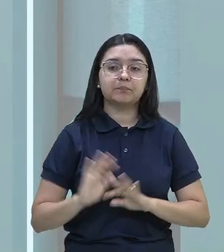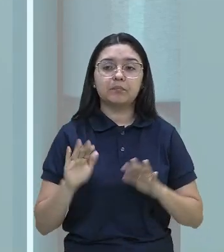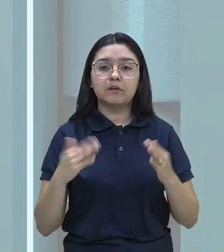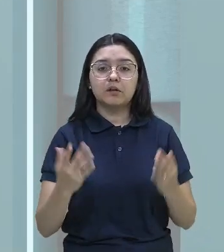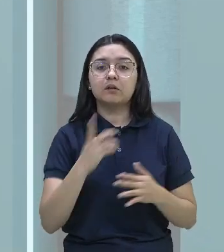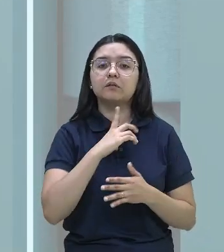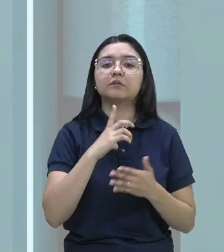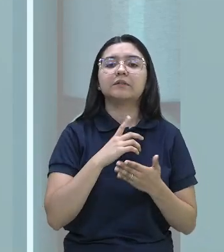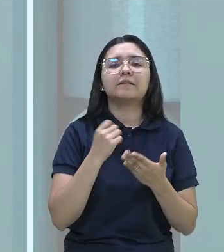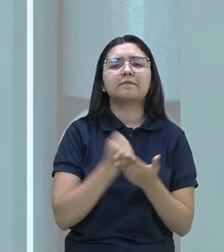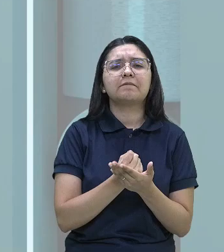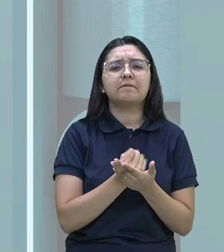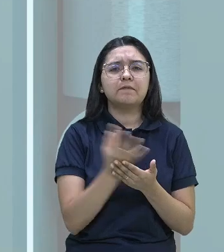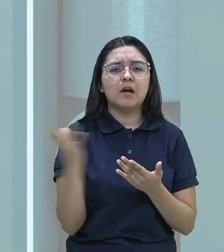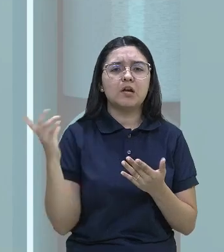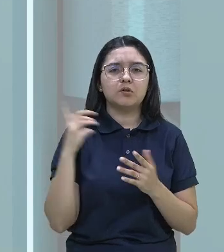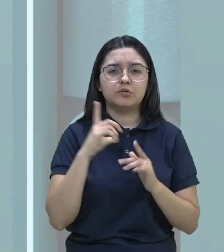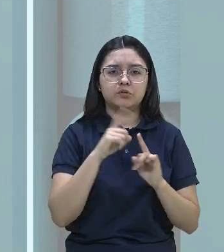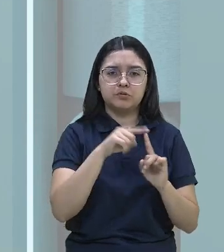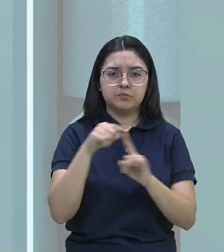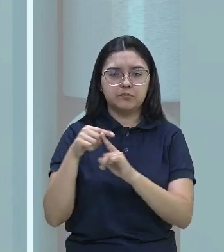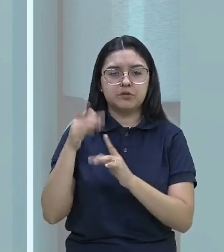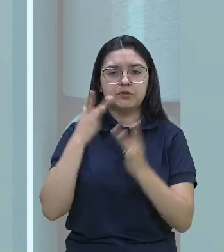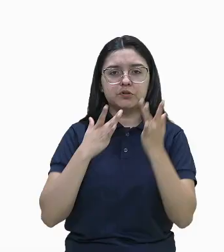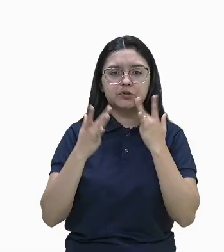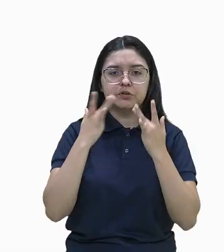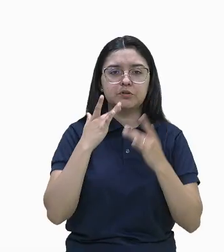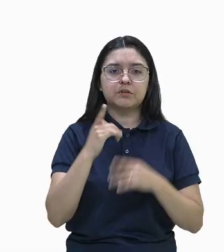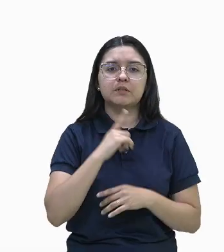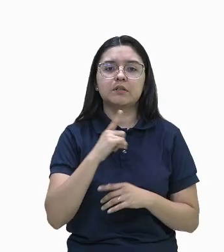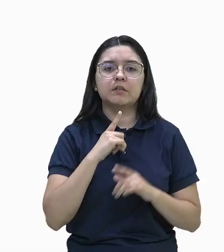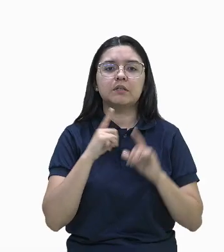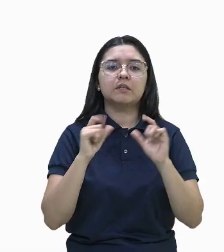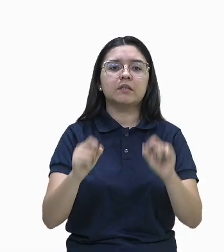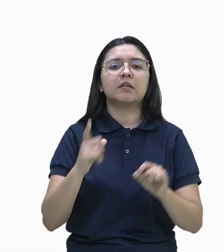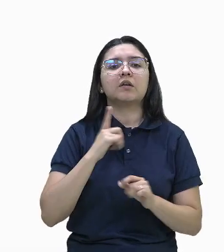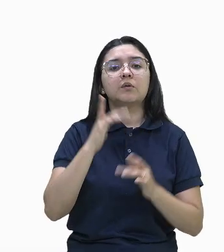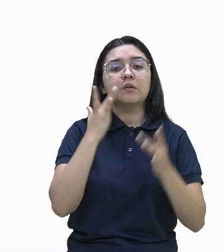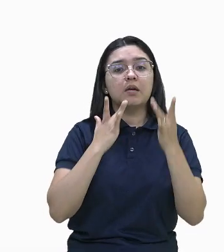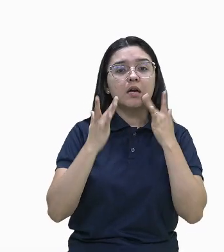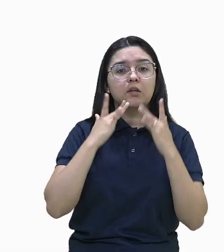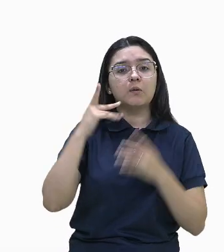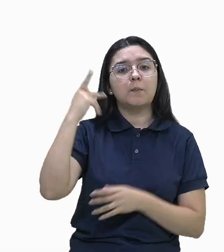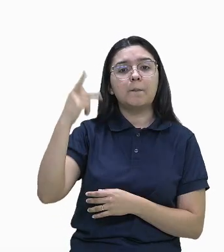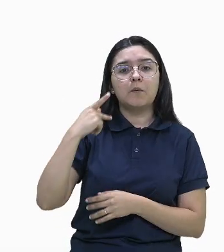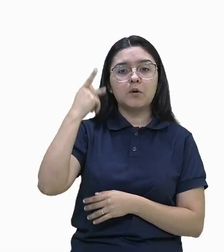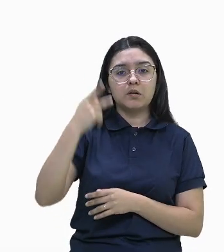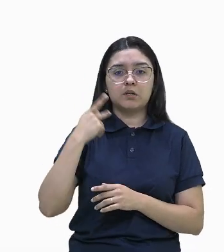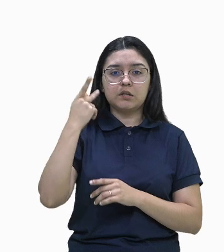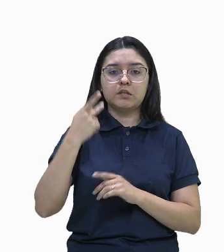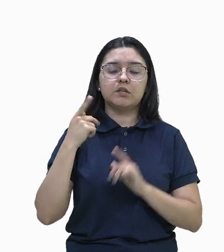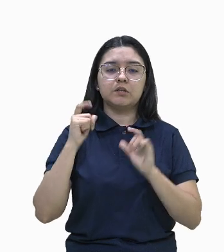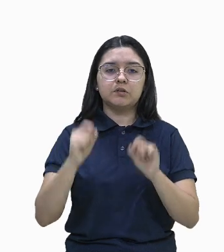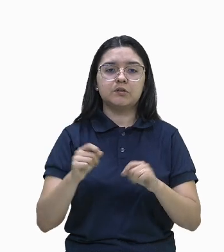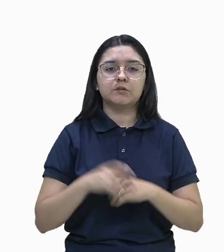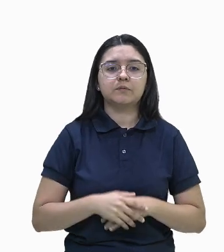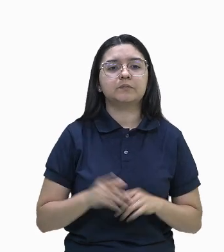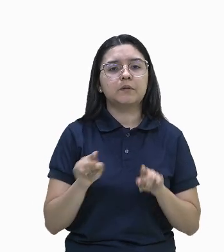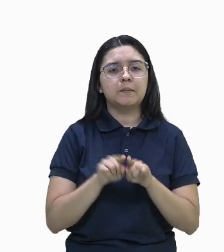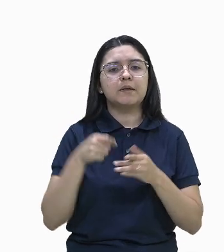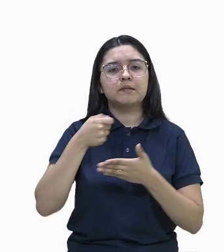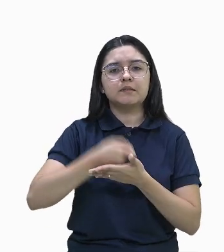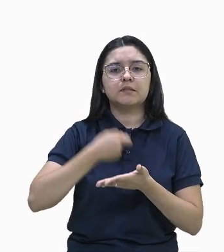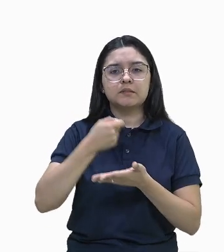existem várias formas de teatro. Nós temos o teatro político engajado. Vamos ver? O teatro como meio de resistência